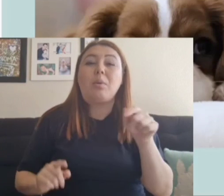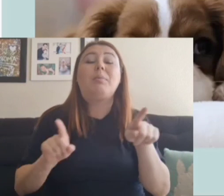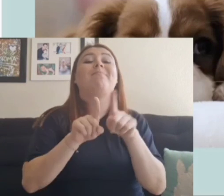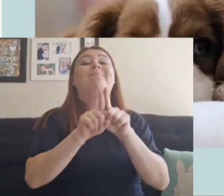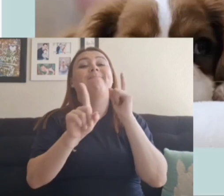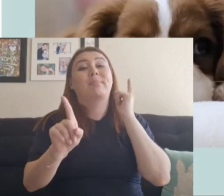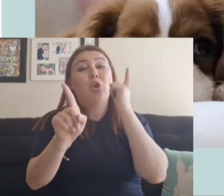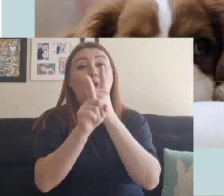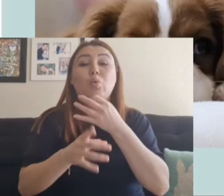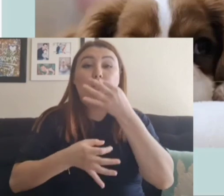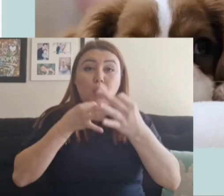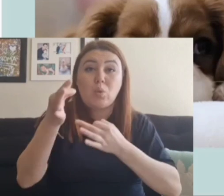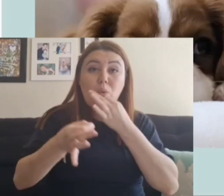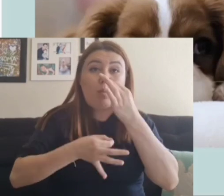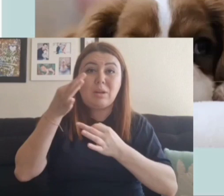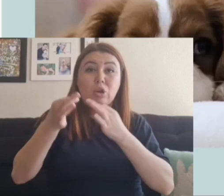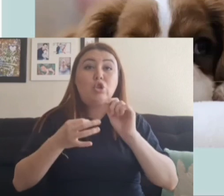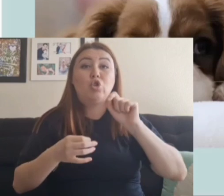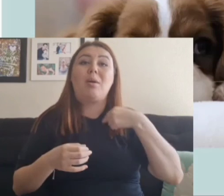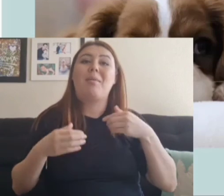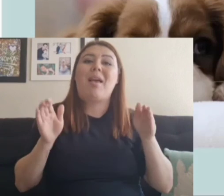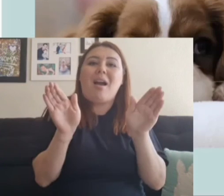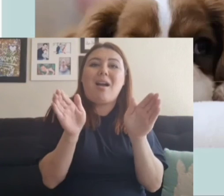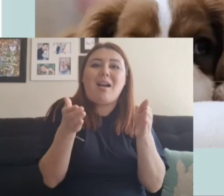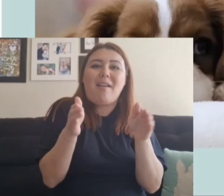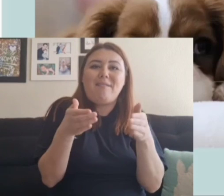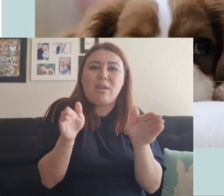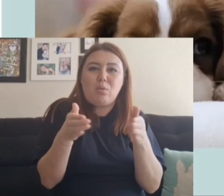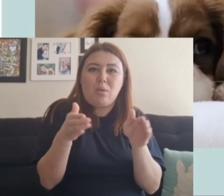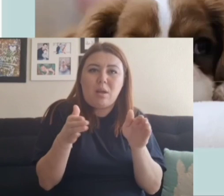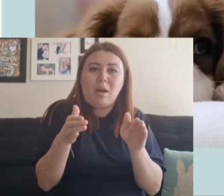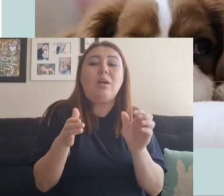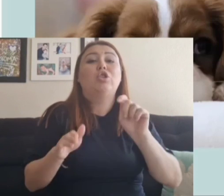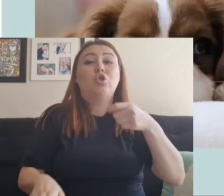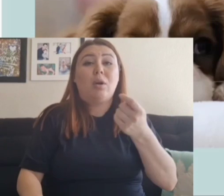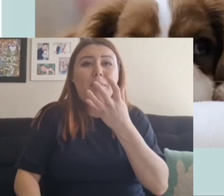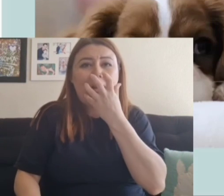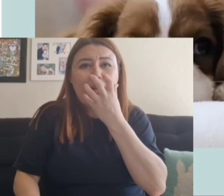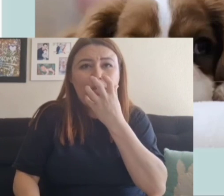como identificar esse centro de ossificação numa radiografia, por exemplo. Então, quem não é